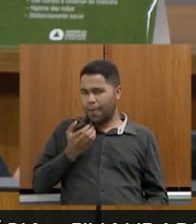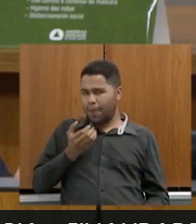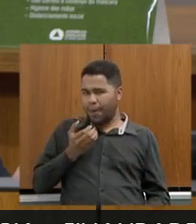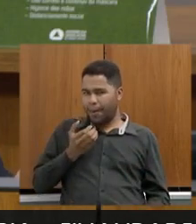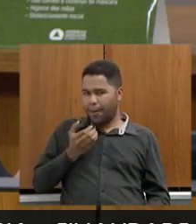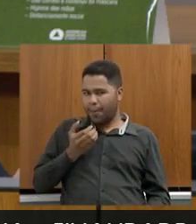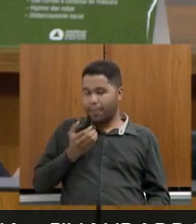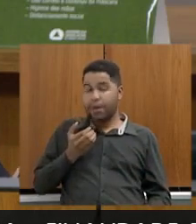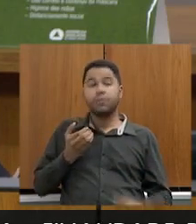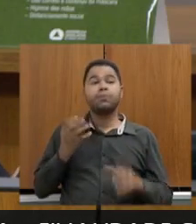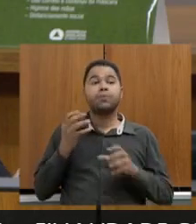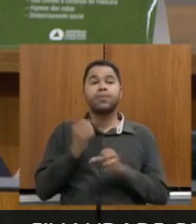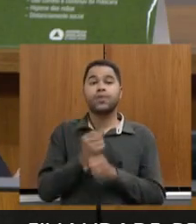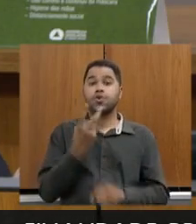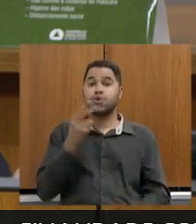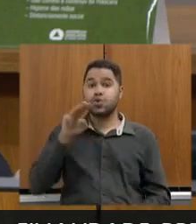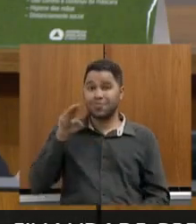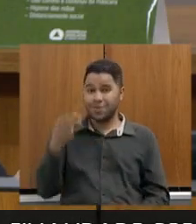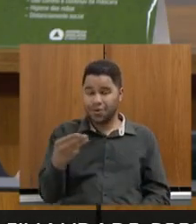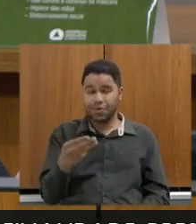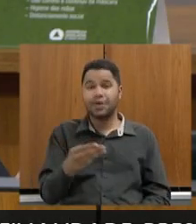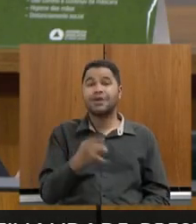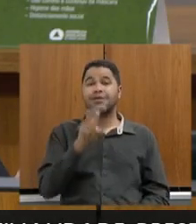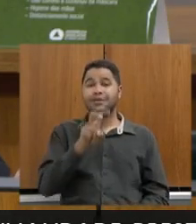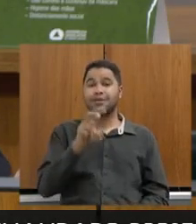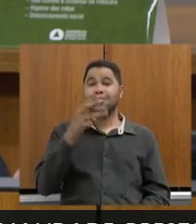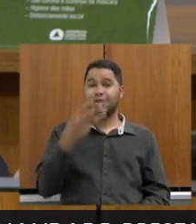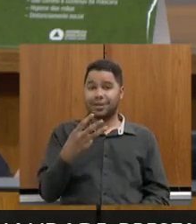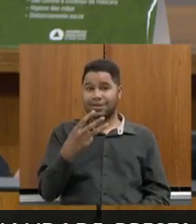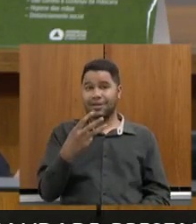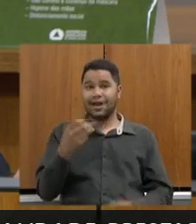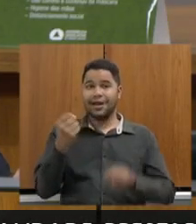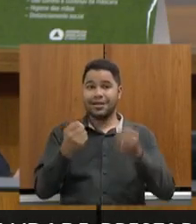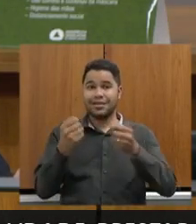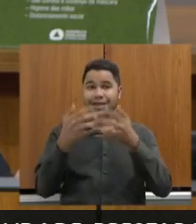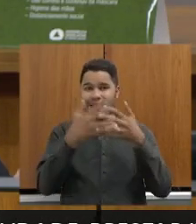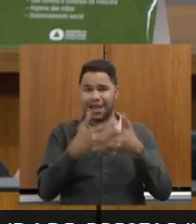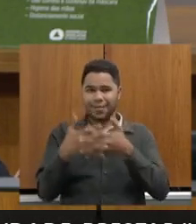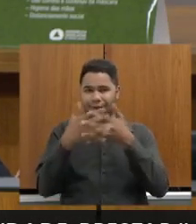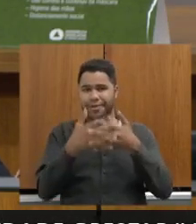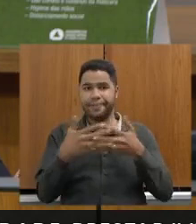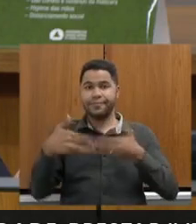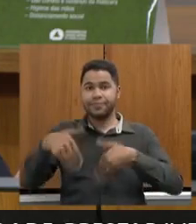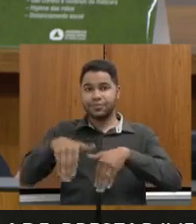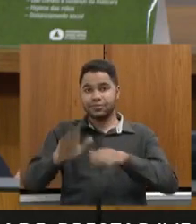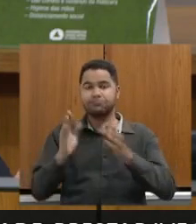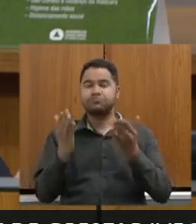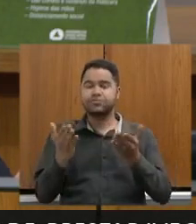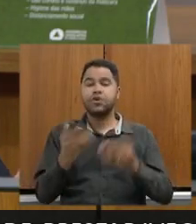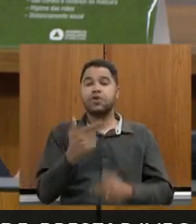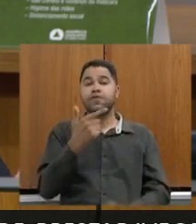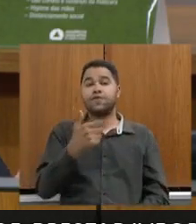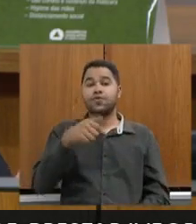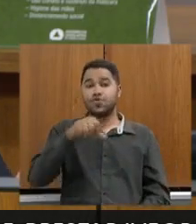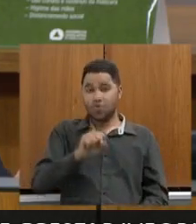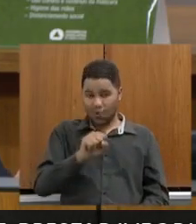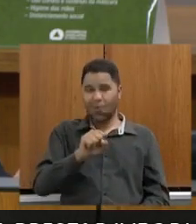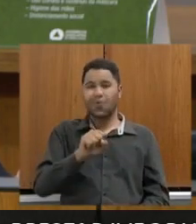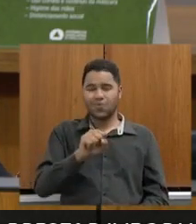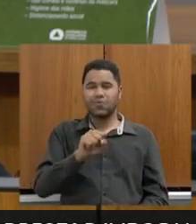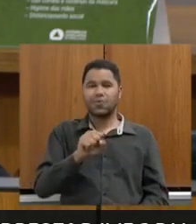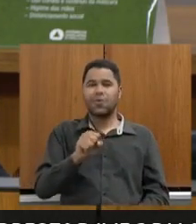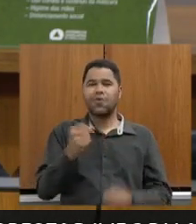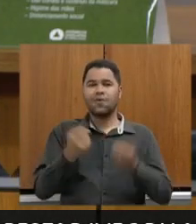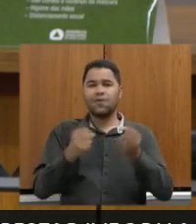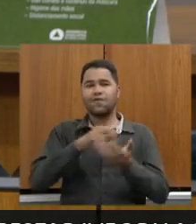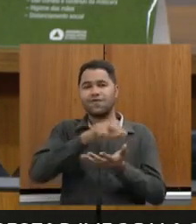digitais um total de dois milhões 53 caminhonetes ela que foram entregues agora 28 veículos né